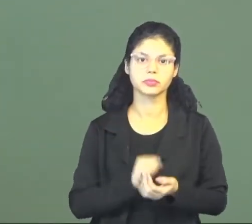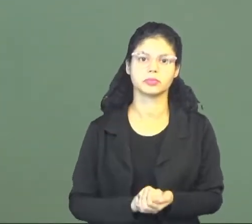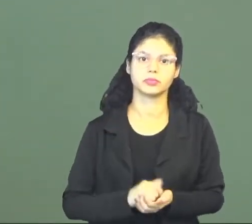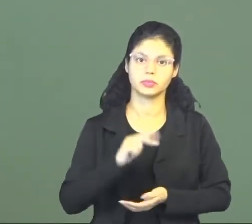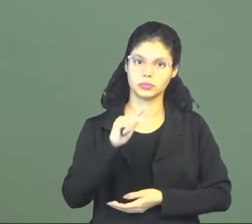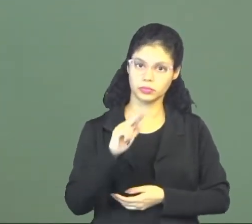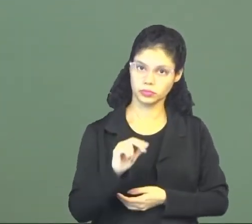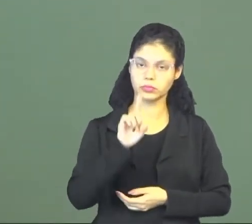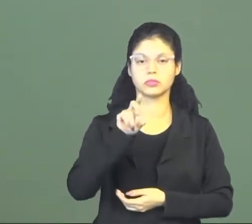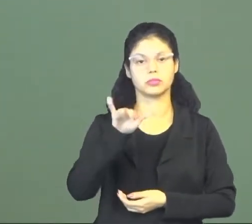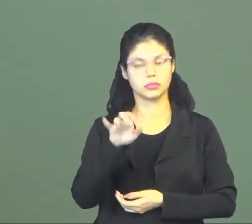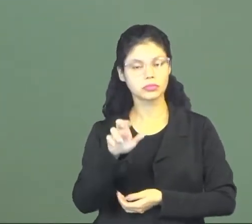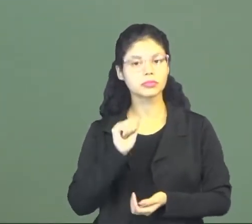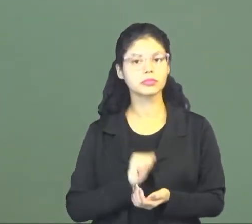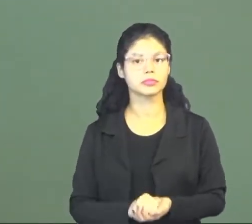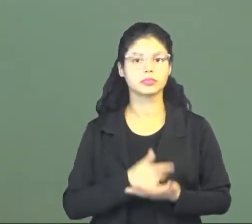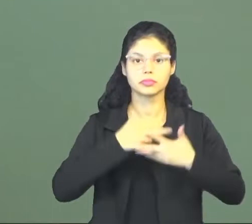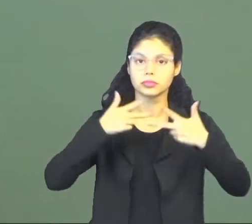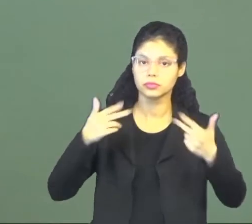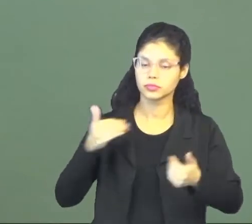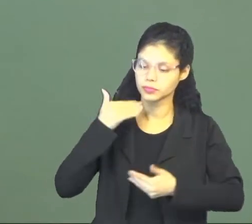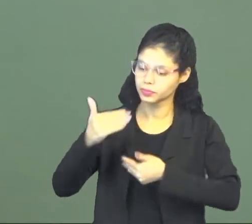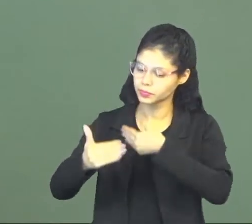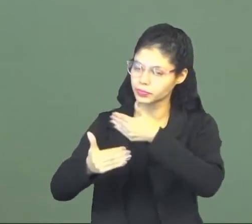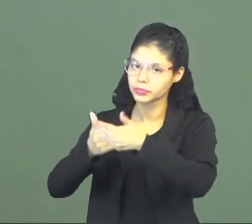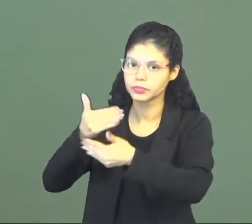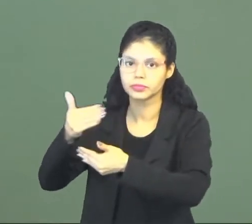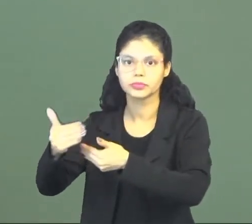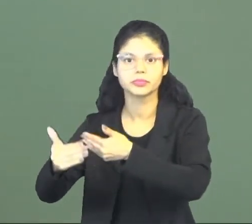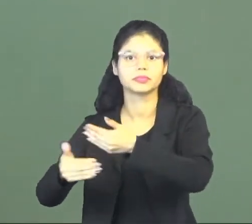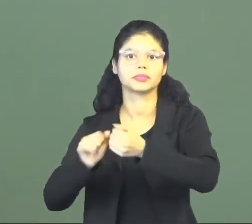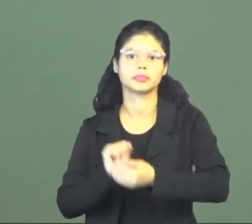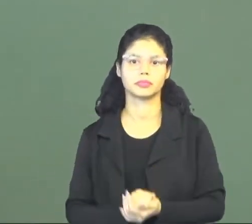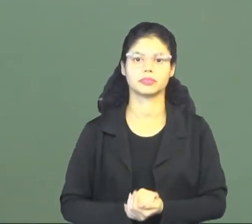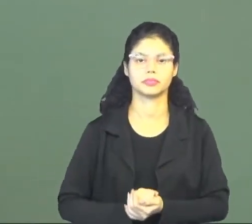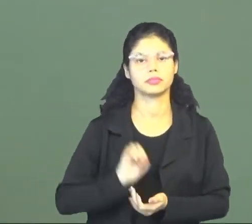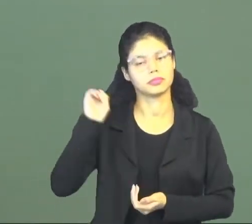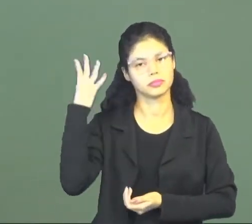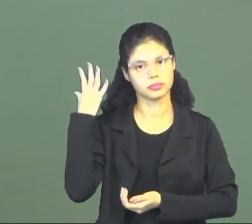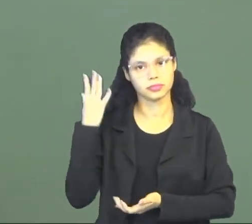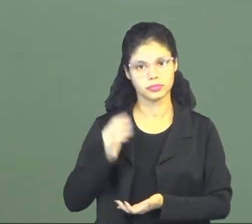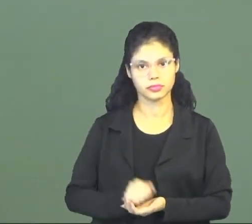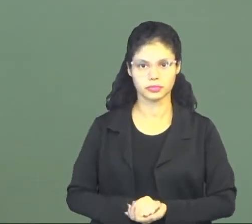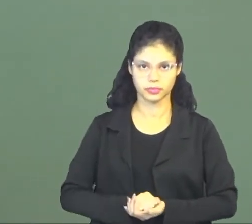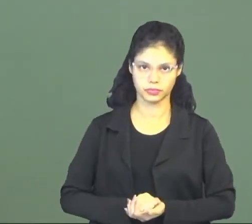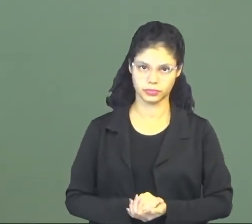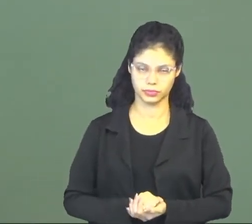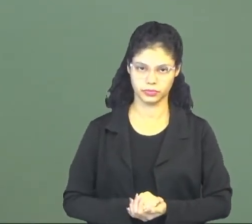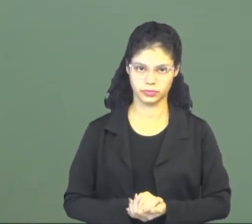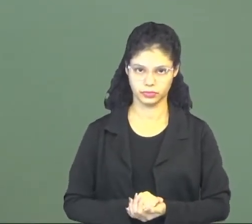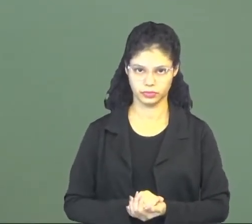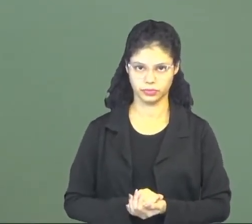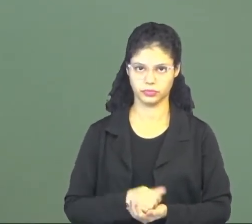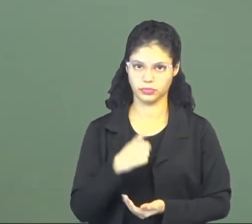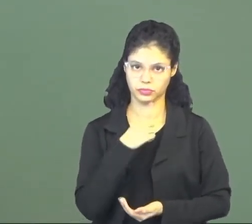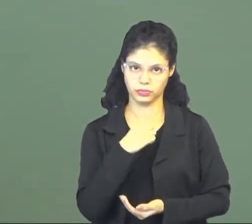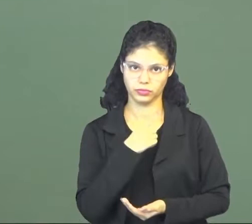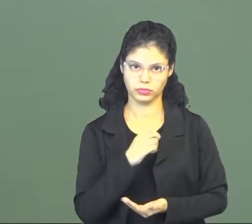os irmãos Lumière que as coisas começaram, de certa forma, a